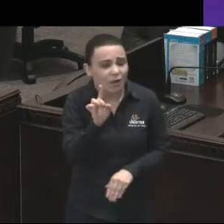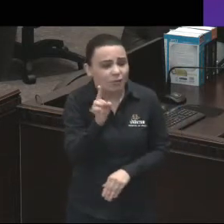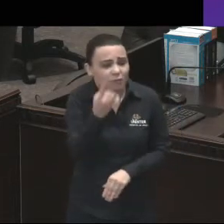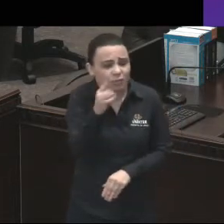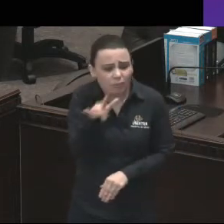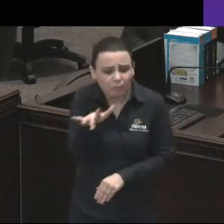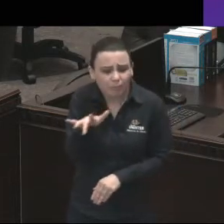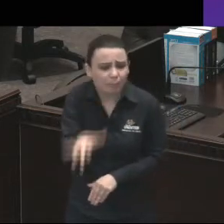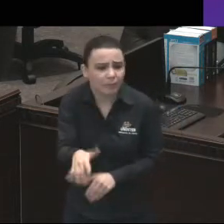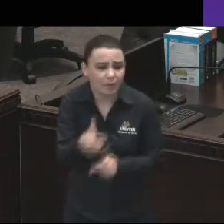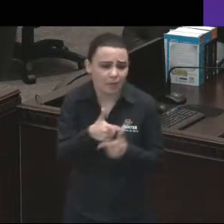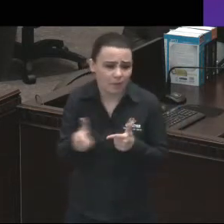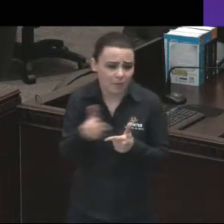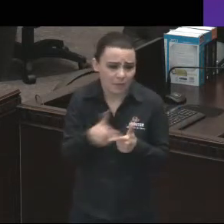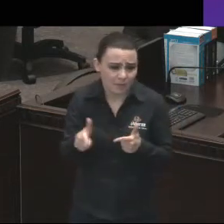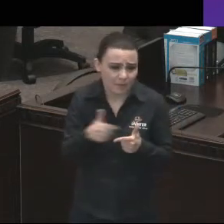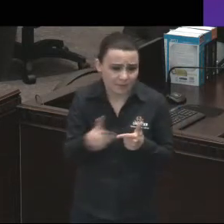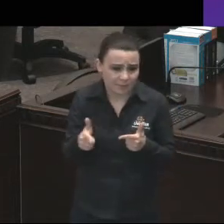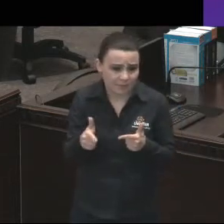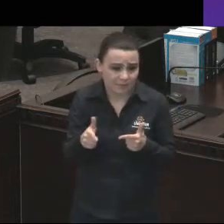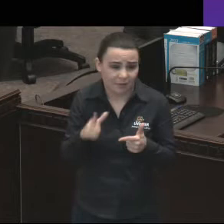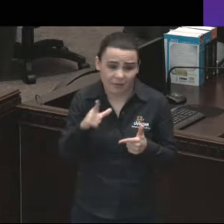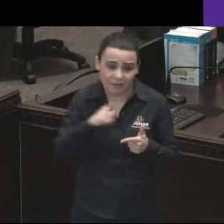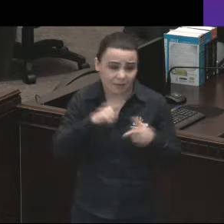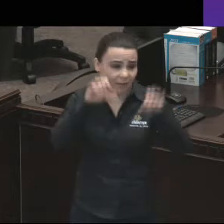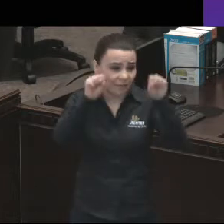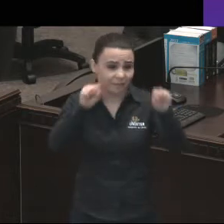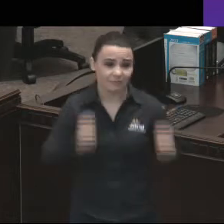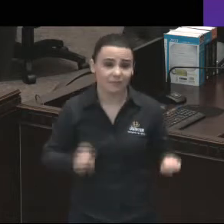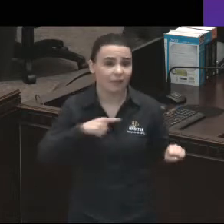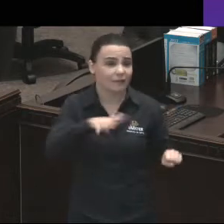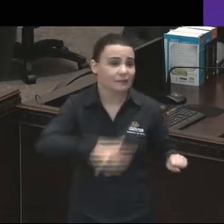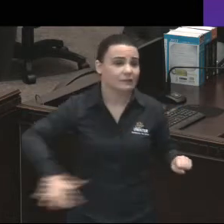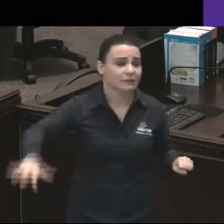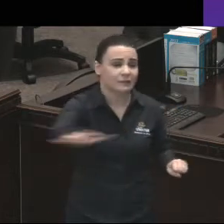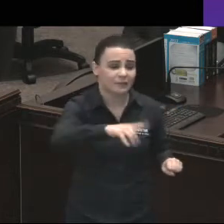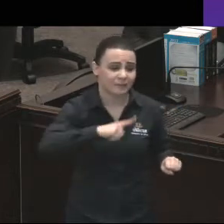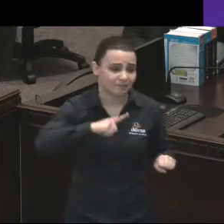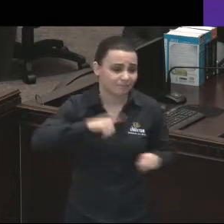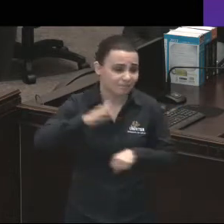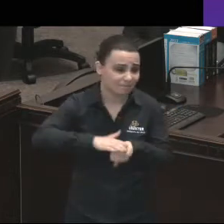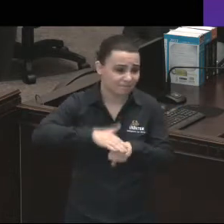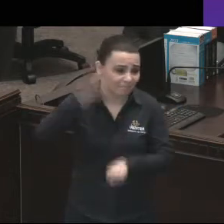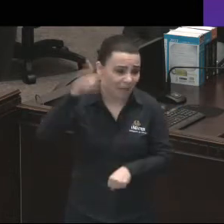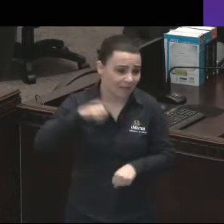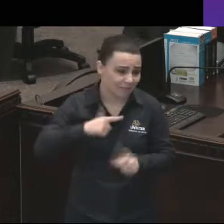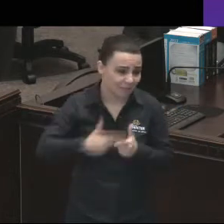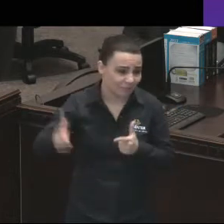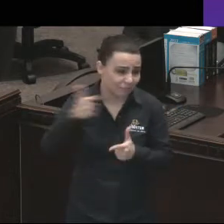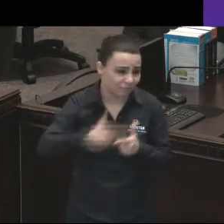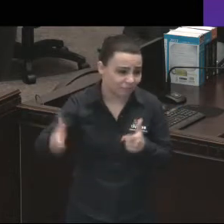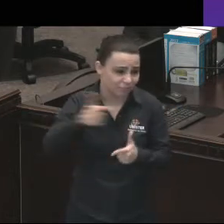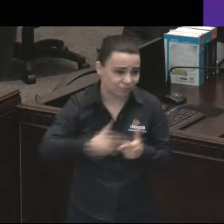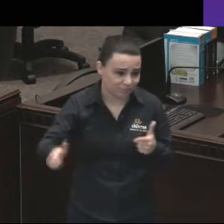passei para vocês são estatísticas de detecção do fármaco no meio ambiente.